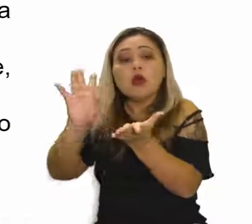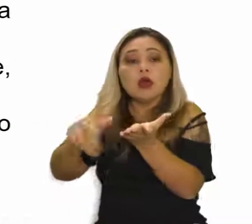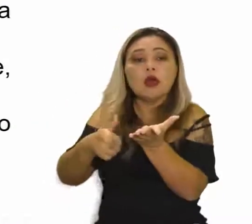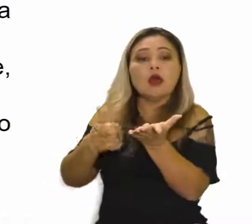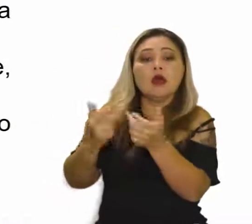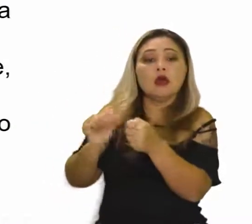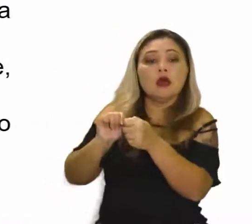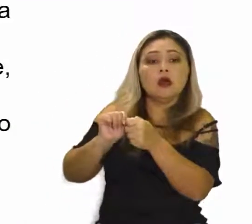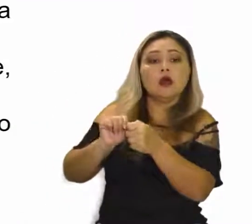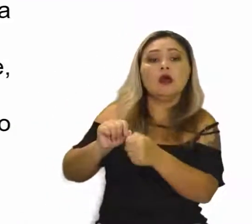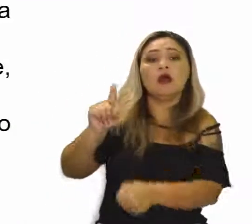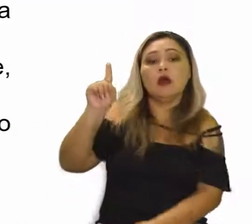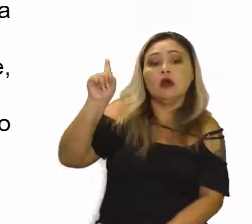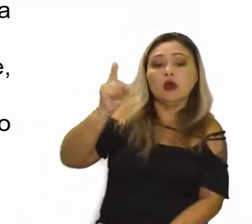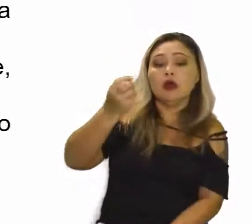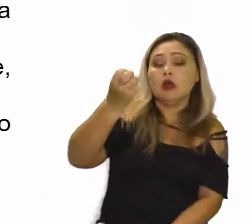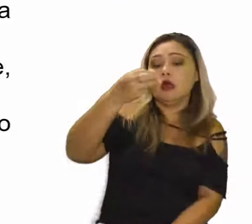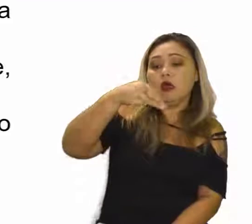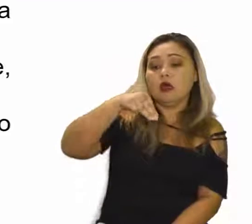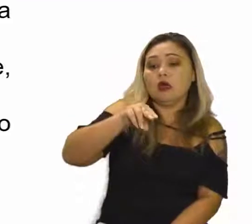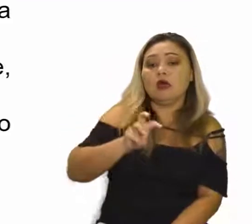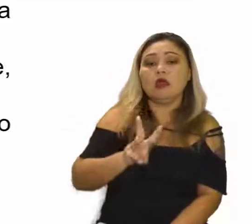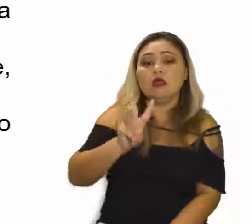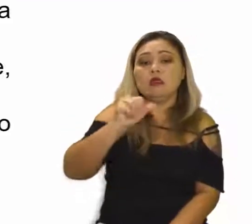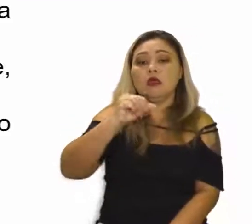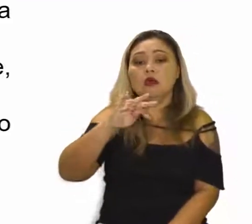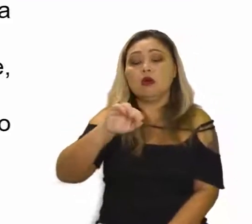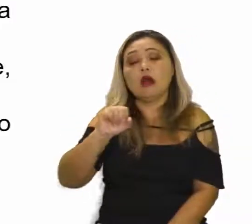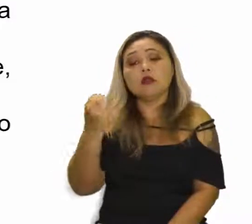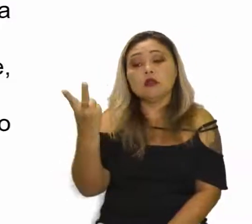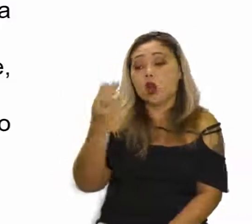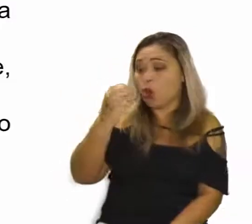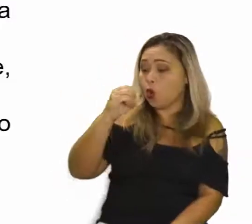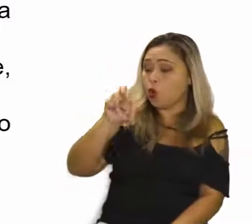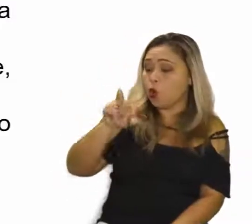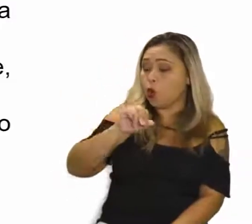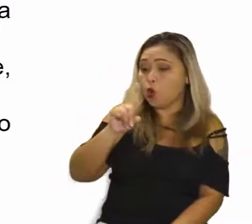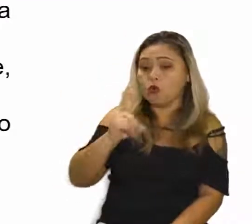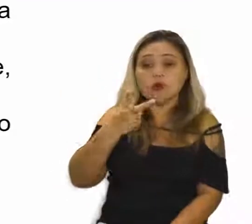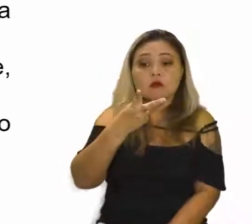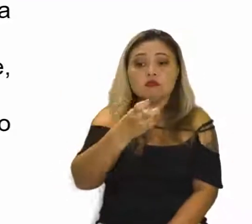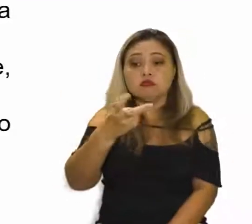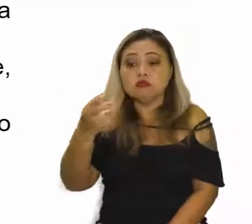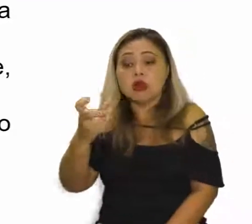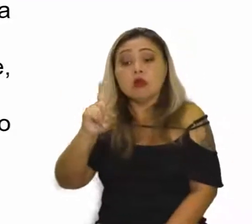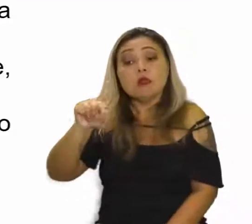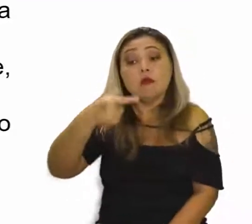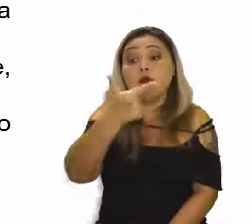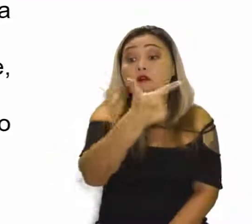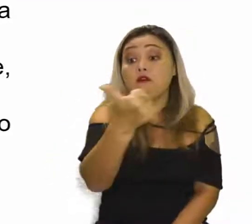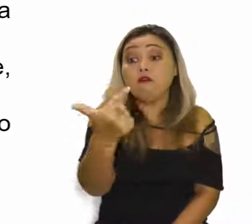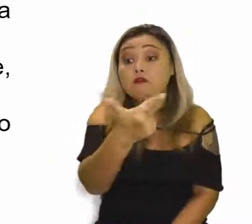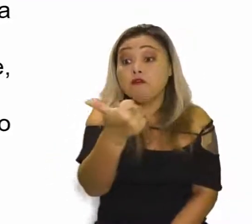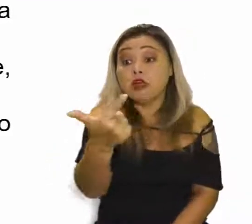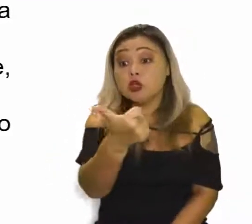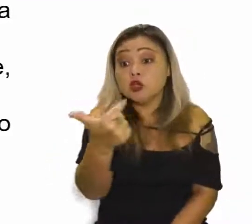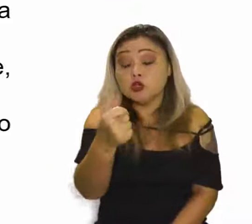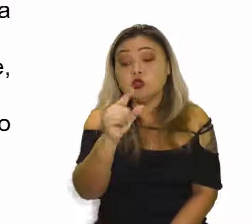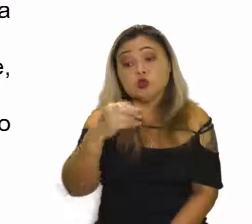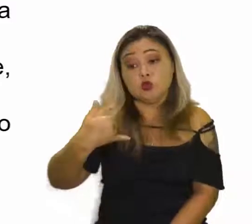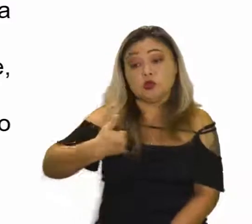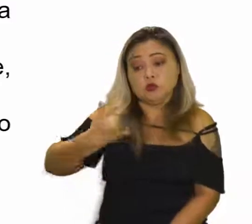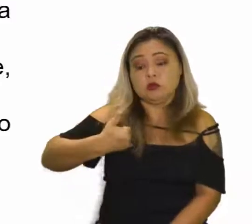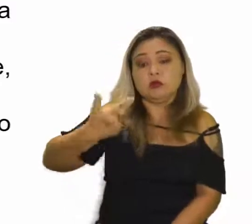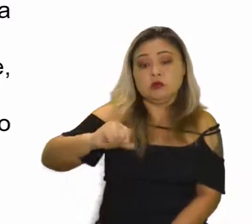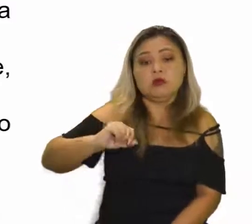delas é a Neocaster e as corizas, que são aplicados vacinas após 21 dias, tá bom? Da idade, e também